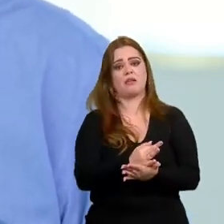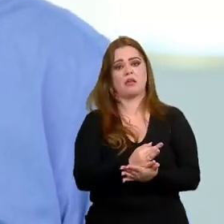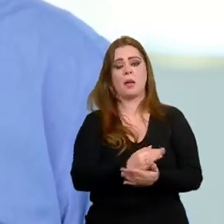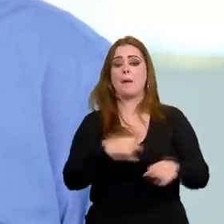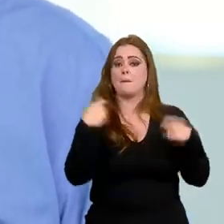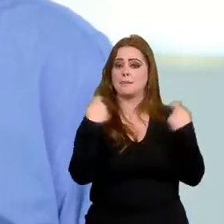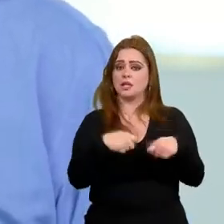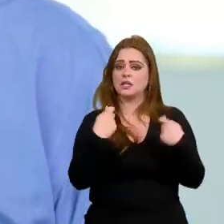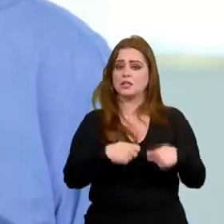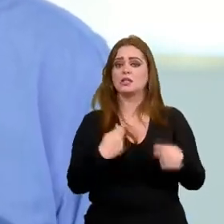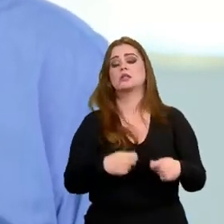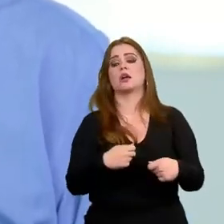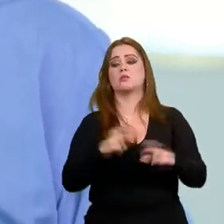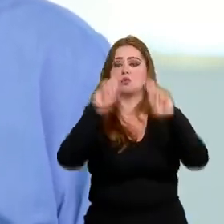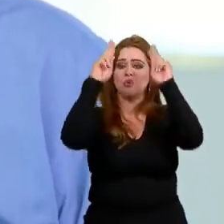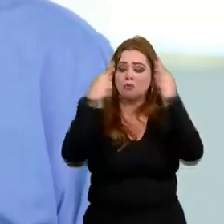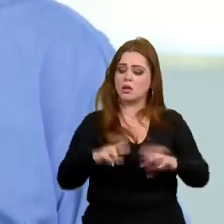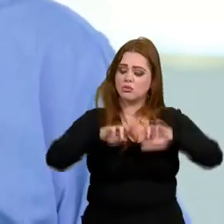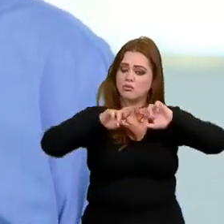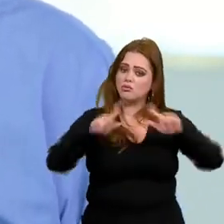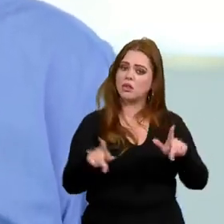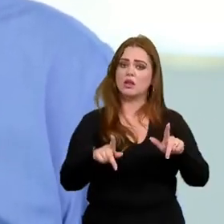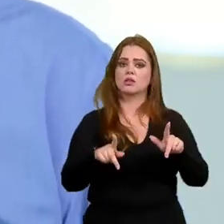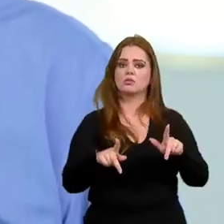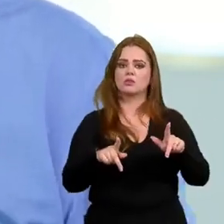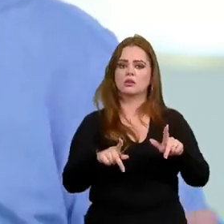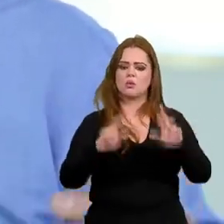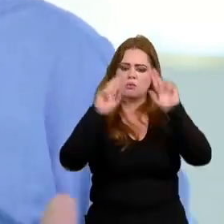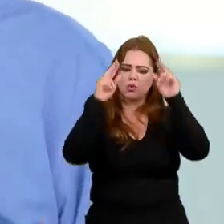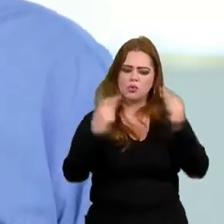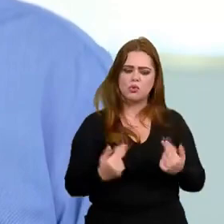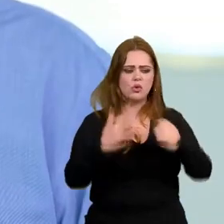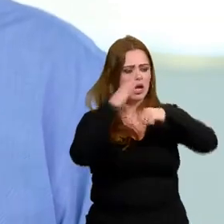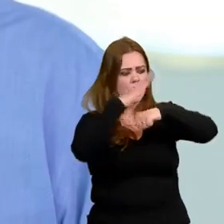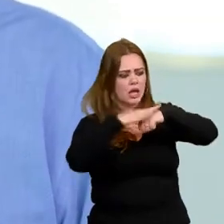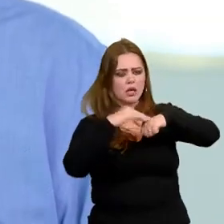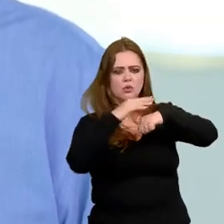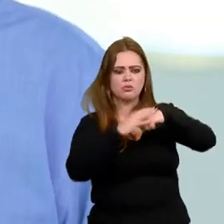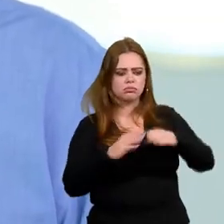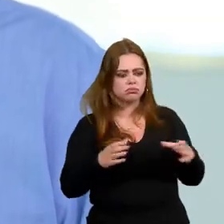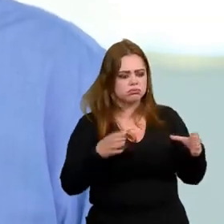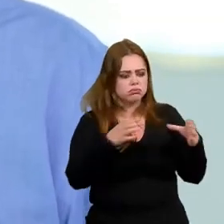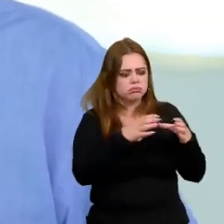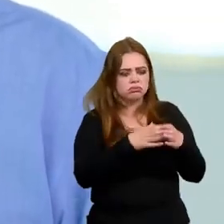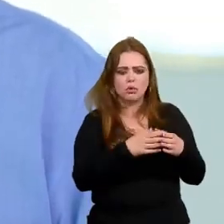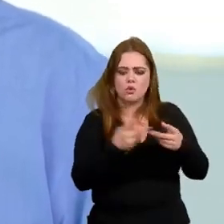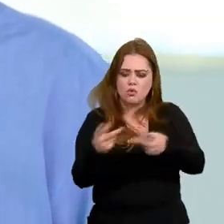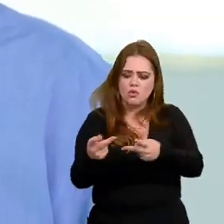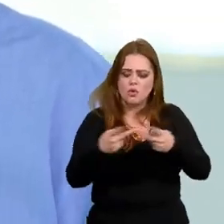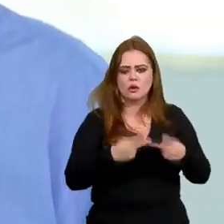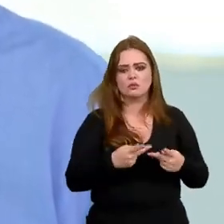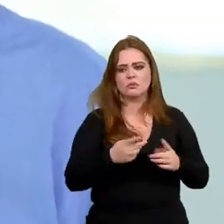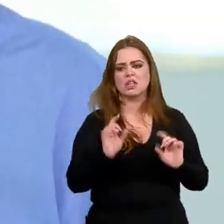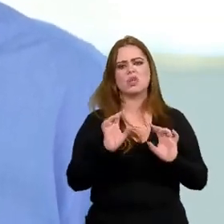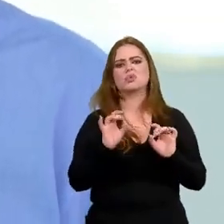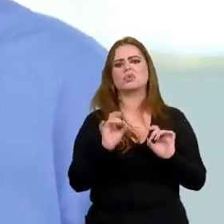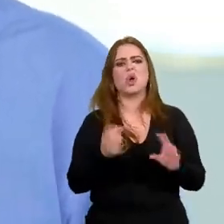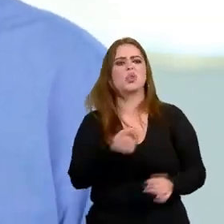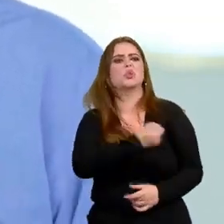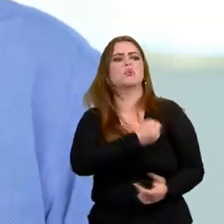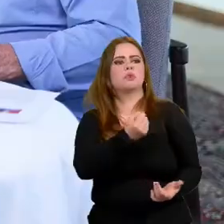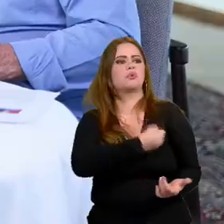humanos diferentes, humanistas, solidários, fraternos, e não algoritmos, como alguém quer transformar a nossa